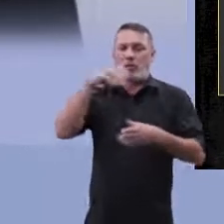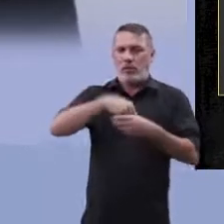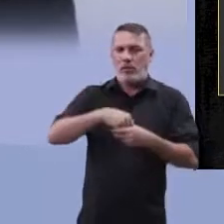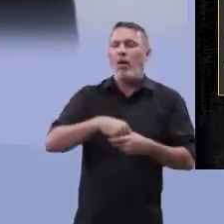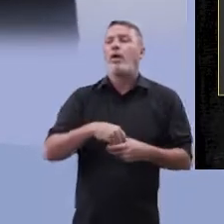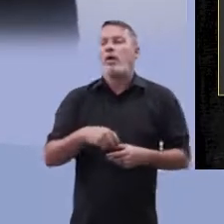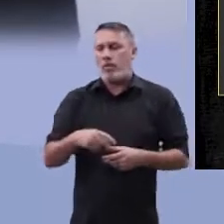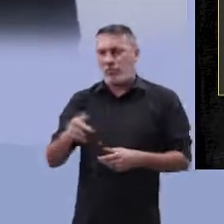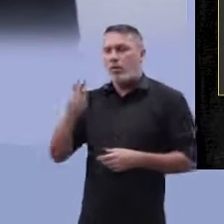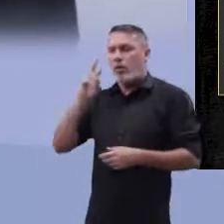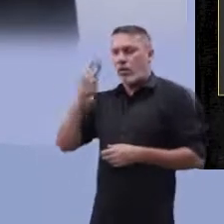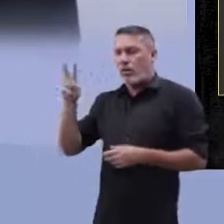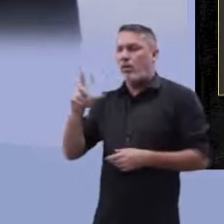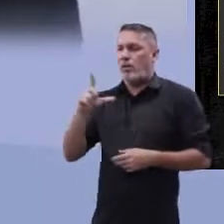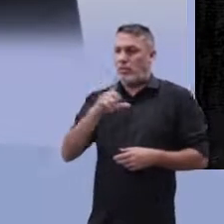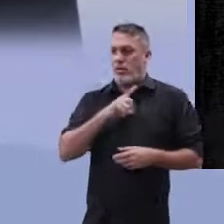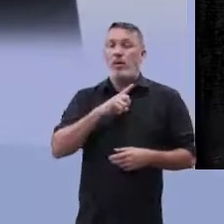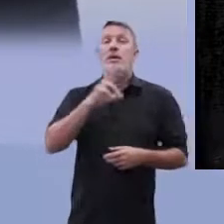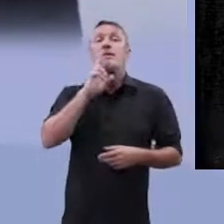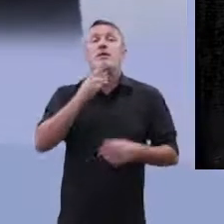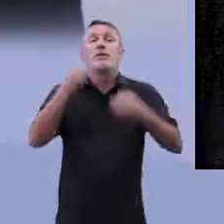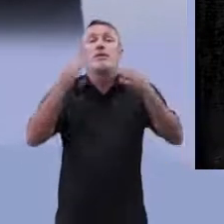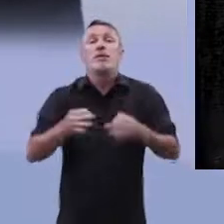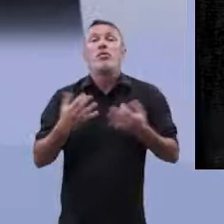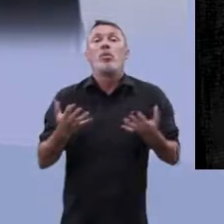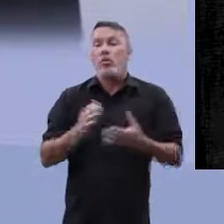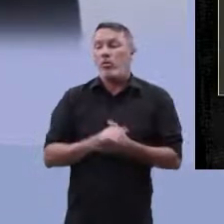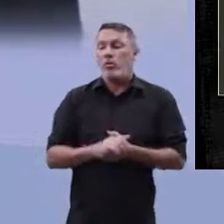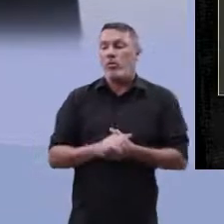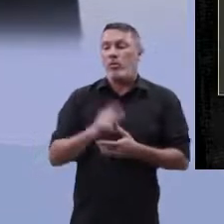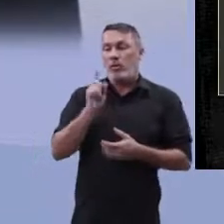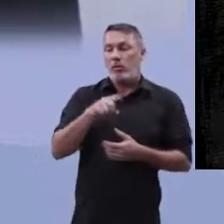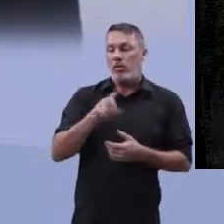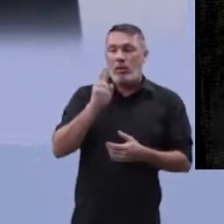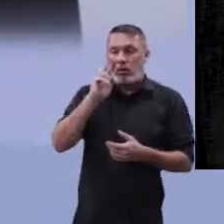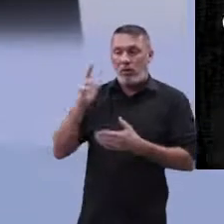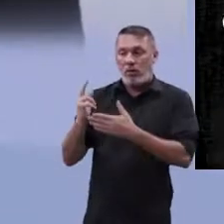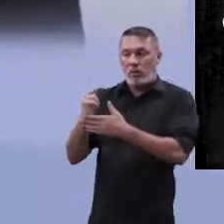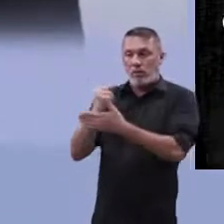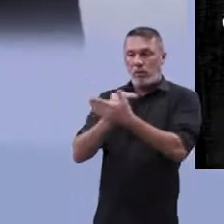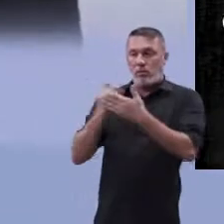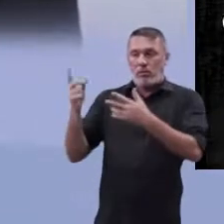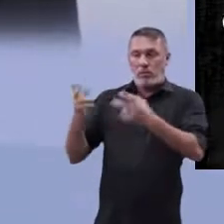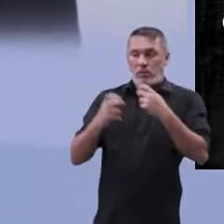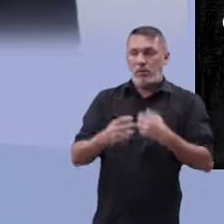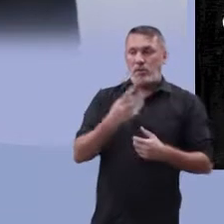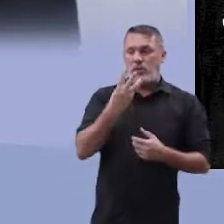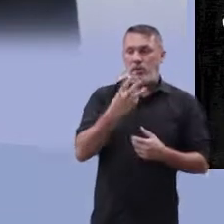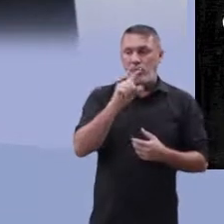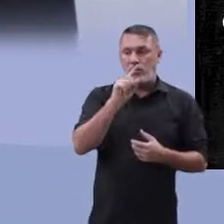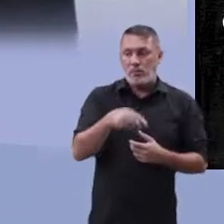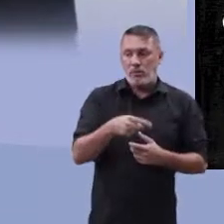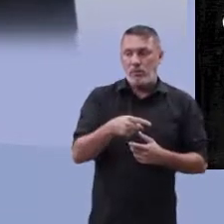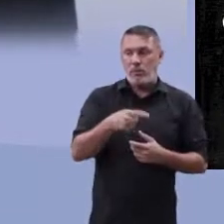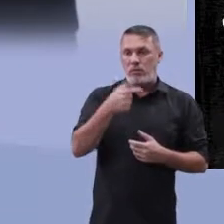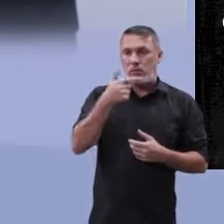3.200 litros. E aí a gente vai ter aí a resposta correta para